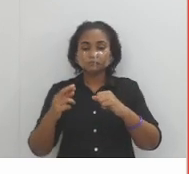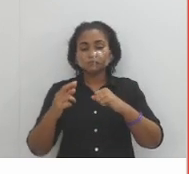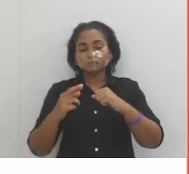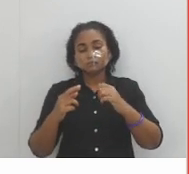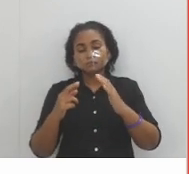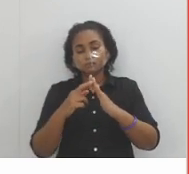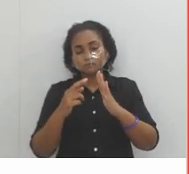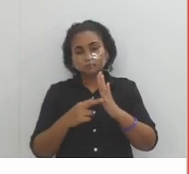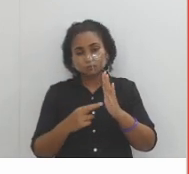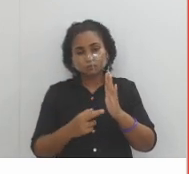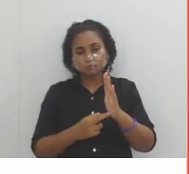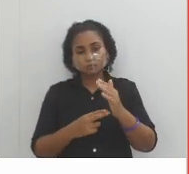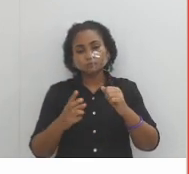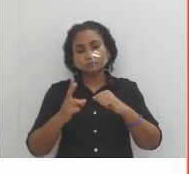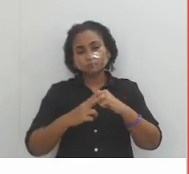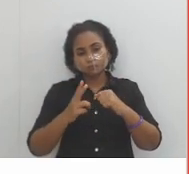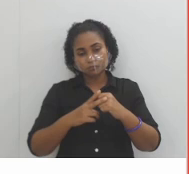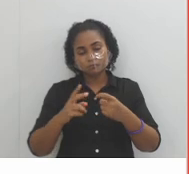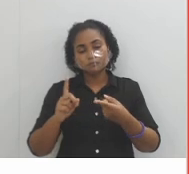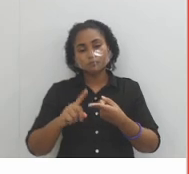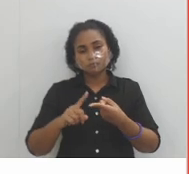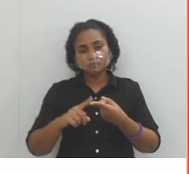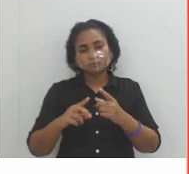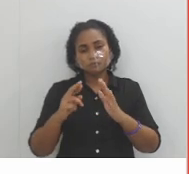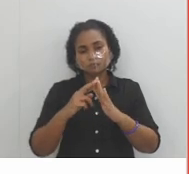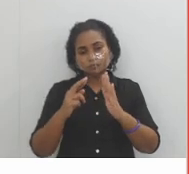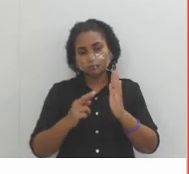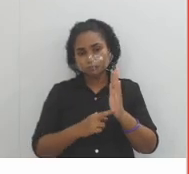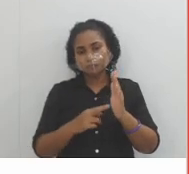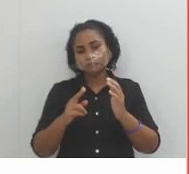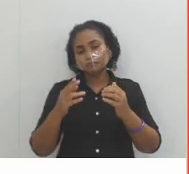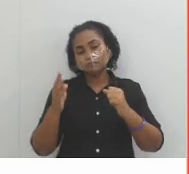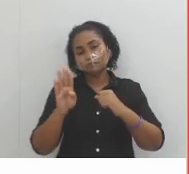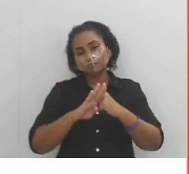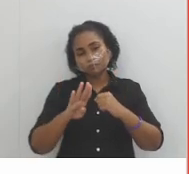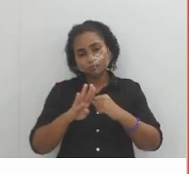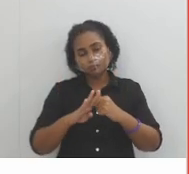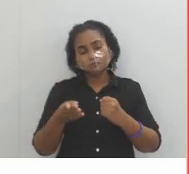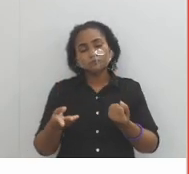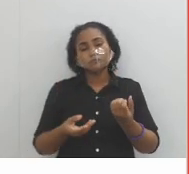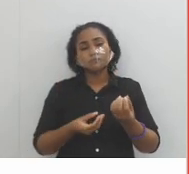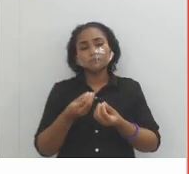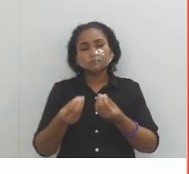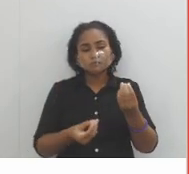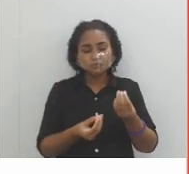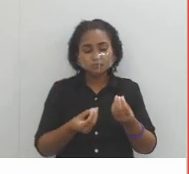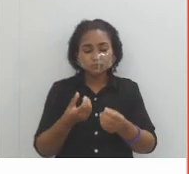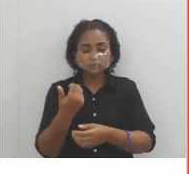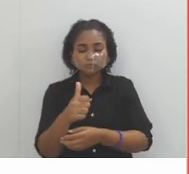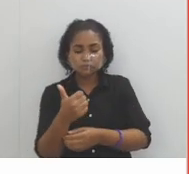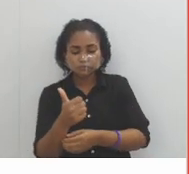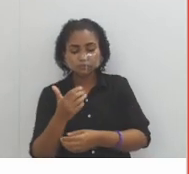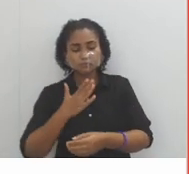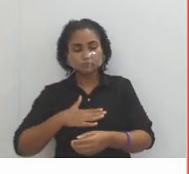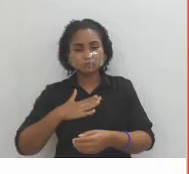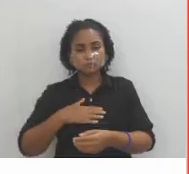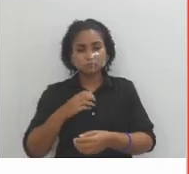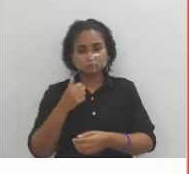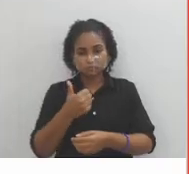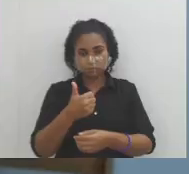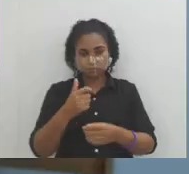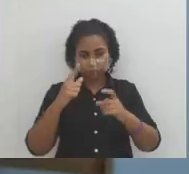verbal quanto nominal. Então fica aí o exercício, né, uma tarefinha de casa para você analisar com calma,